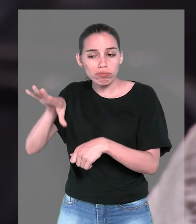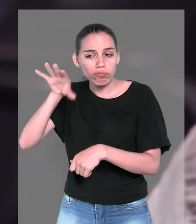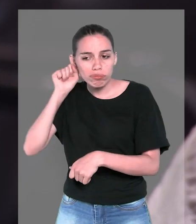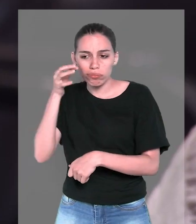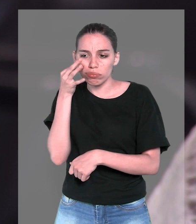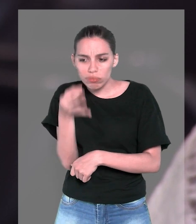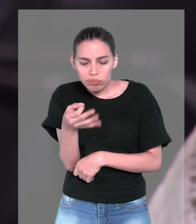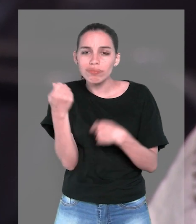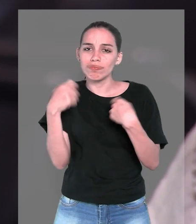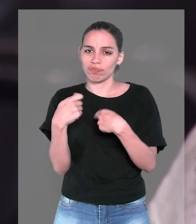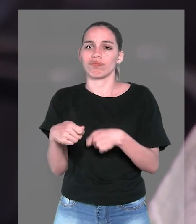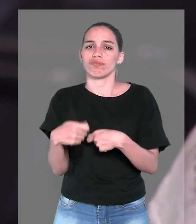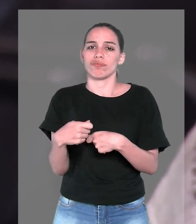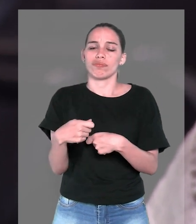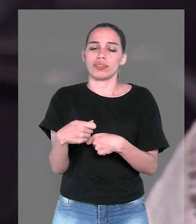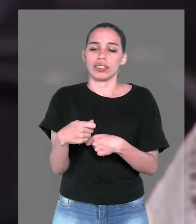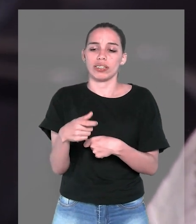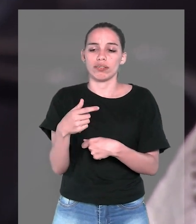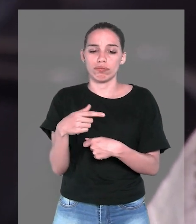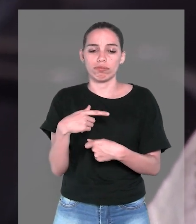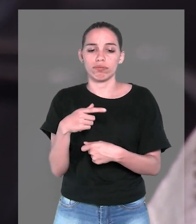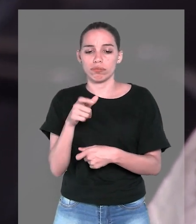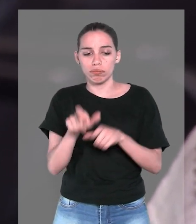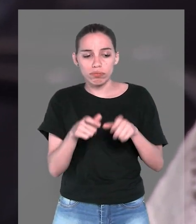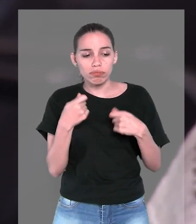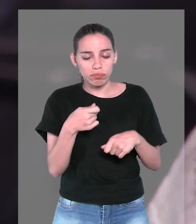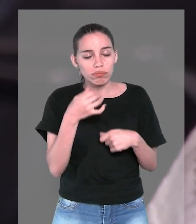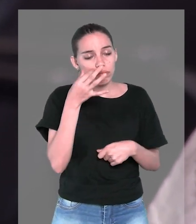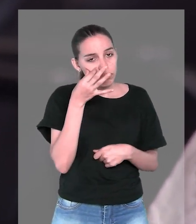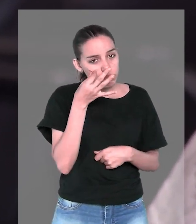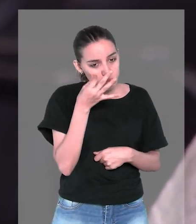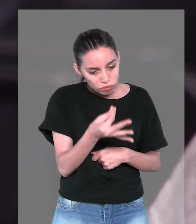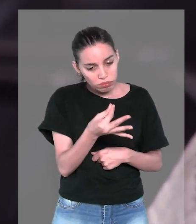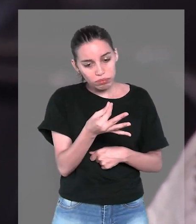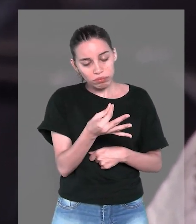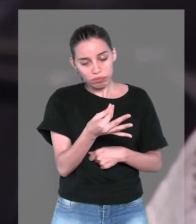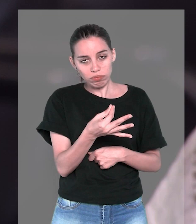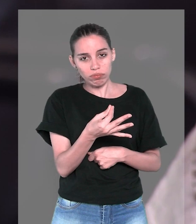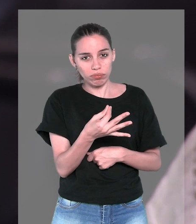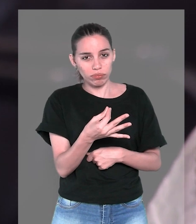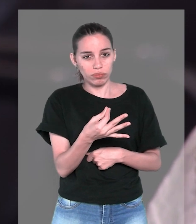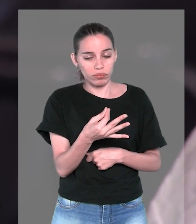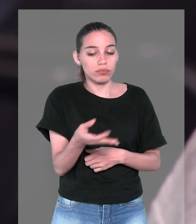exemplo, de um determinado colega na escola. E aí eu comecei a perceber que nessa geração, Na plateia,